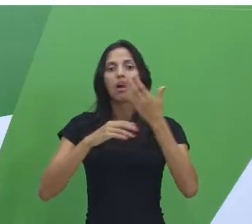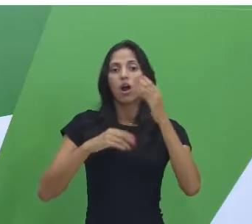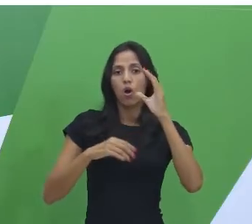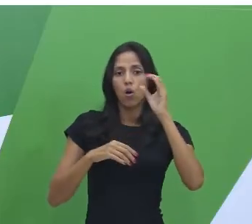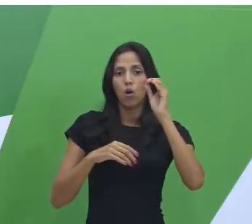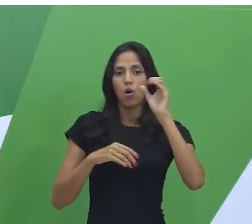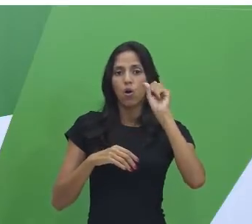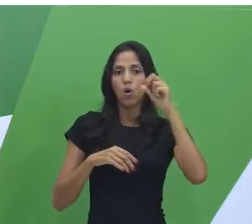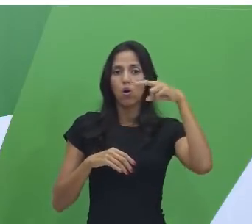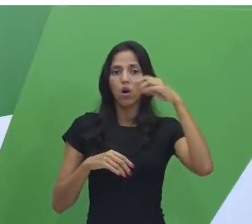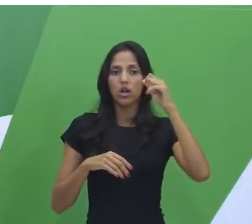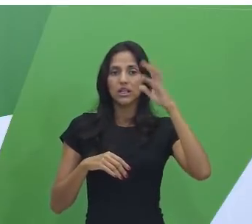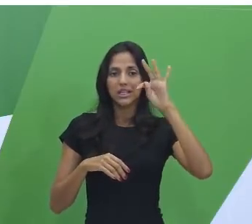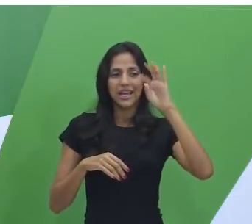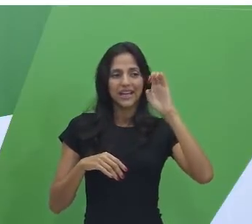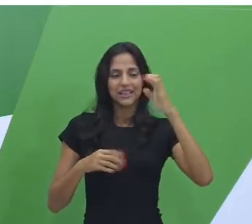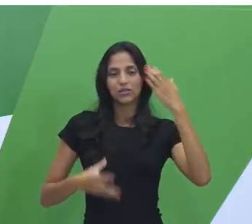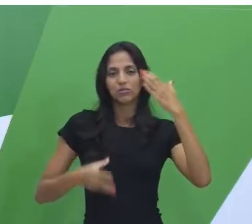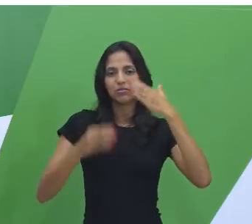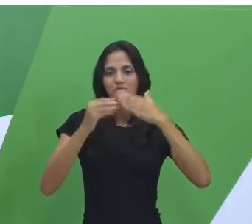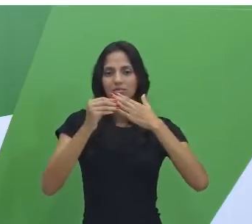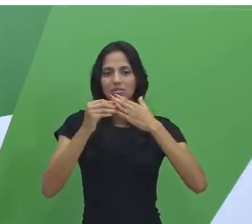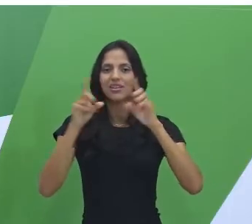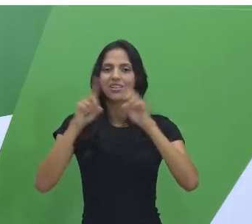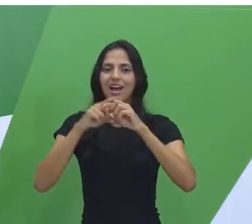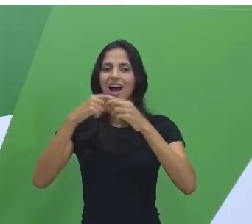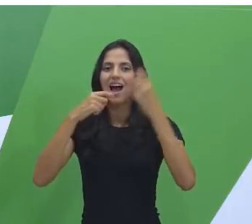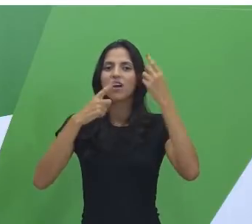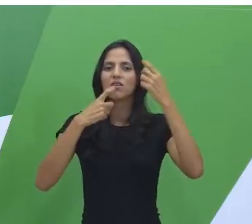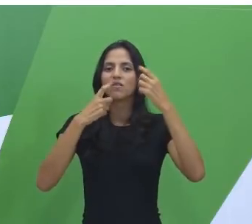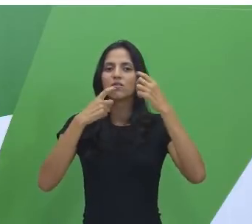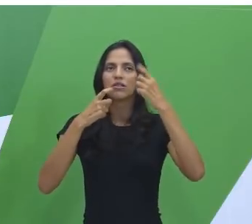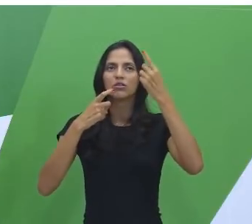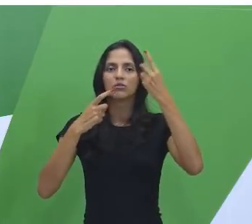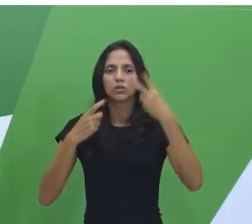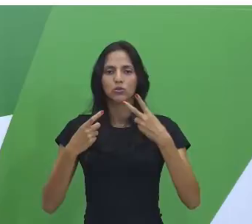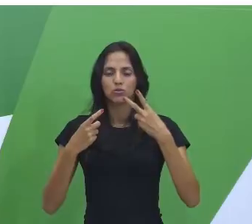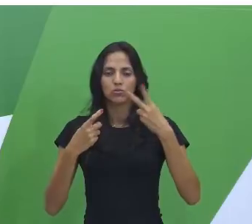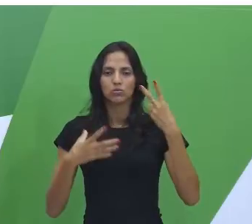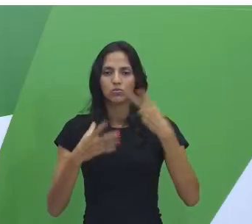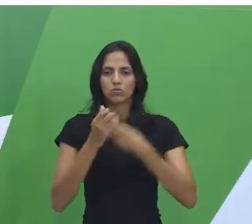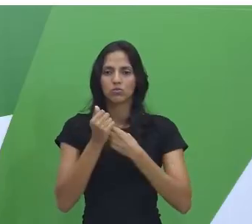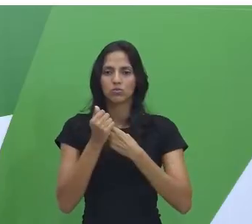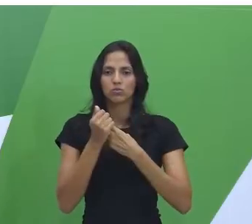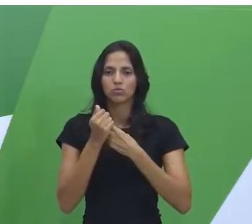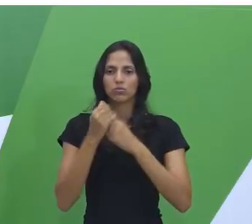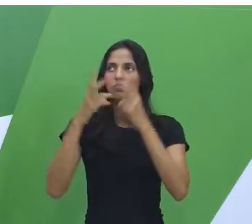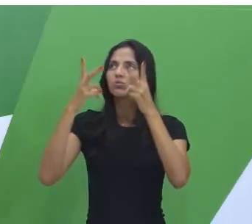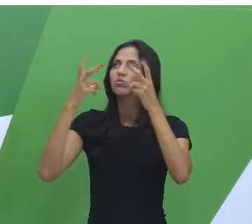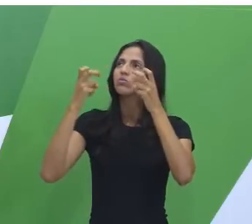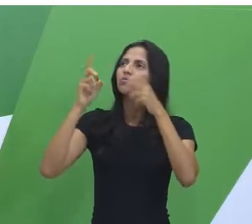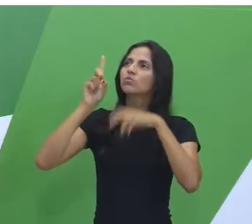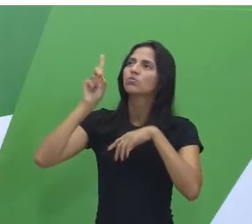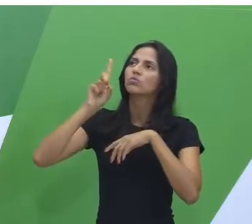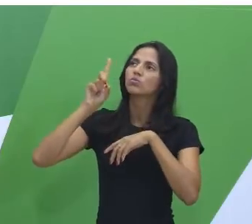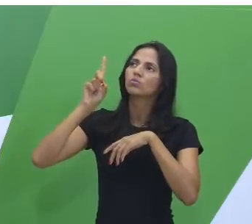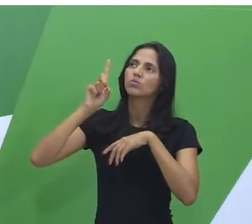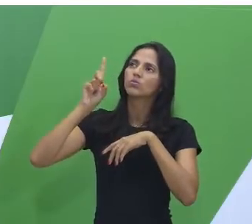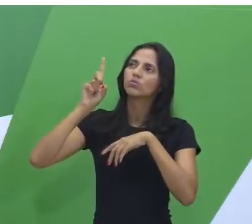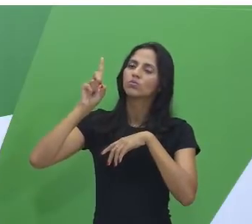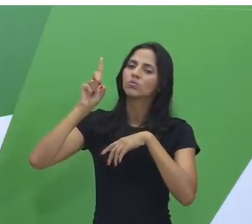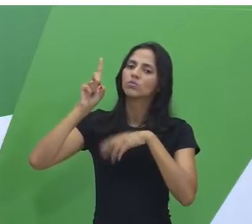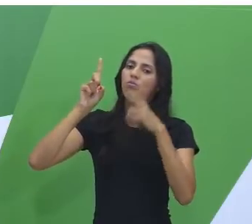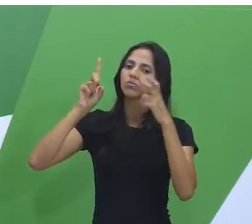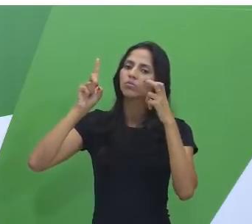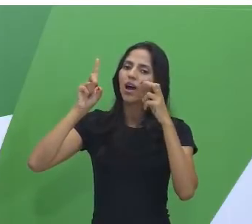A cossecante é o mesmo do seno. E olha o que você está vendo aí na telinha. As abreviaturas, que a secante